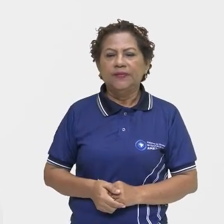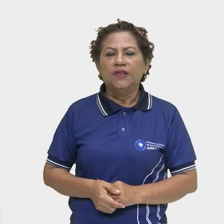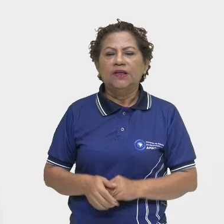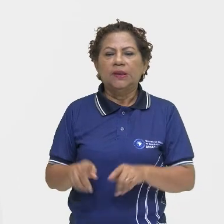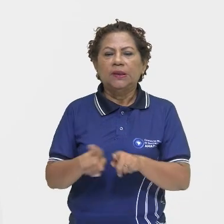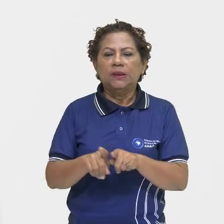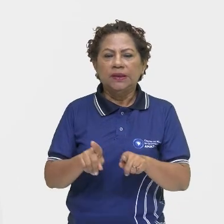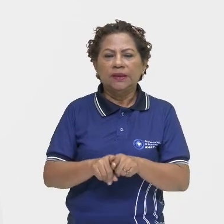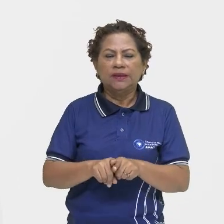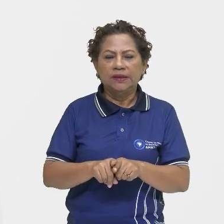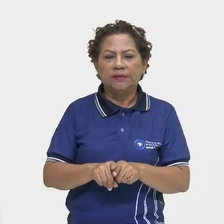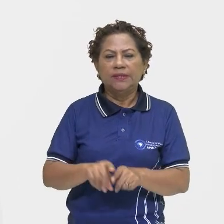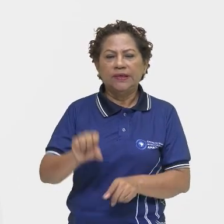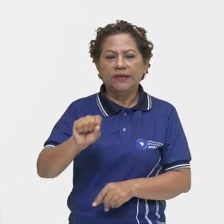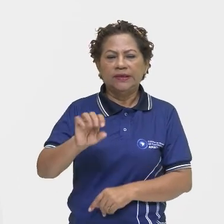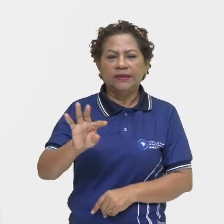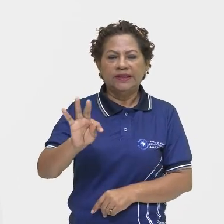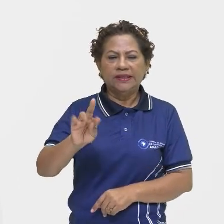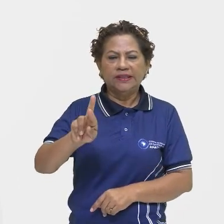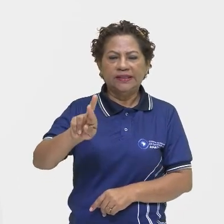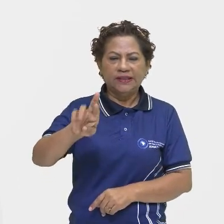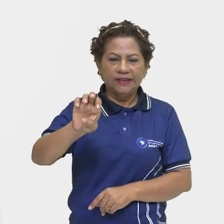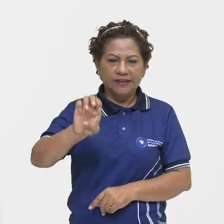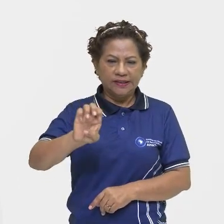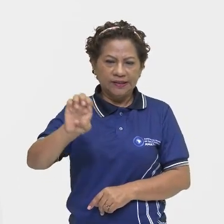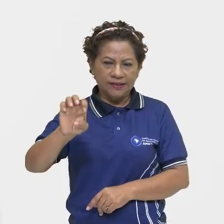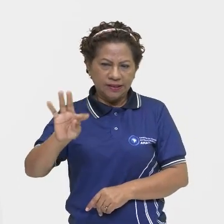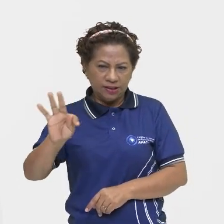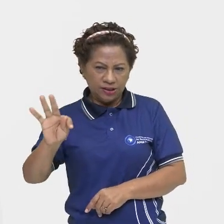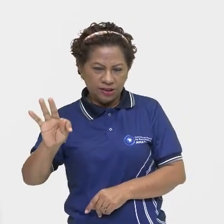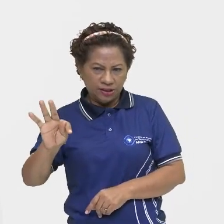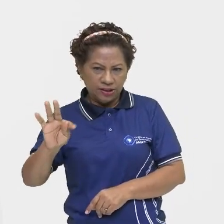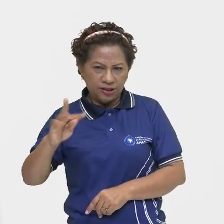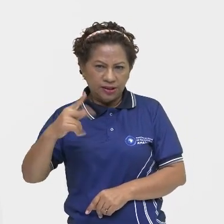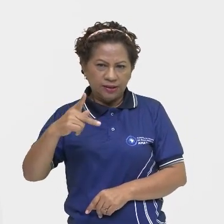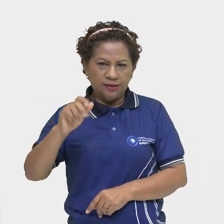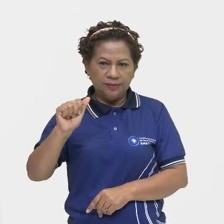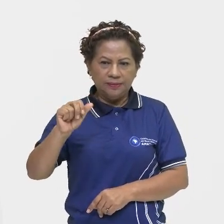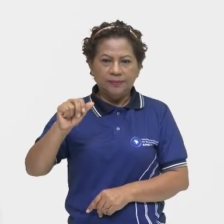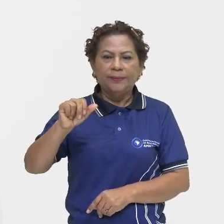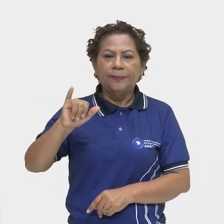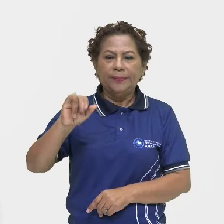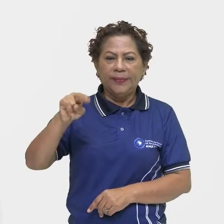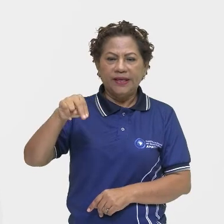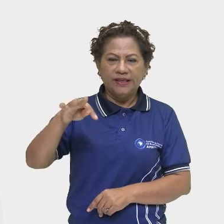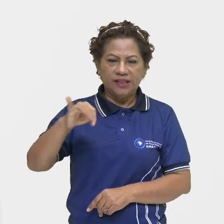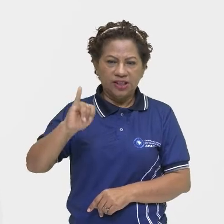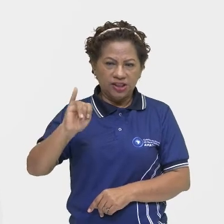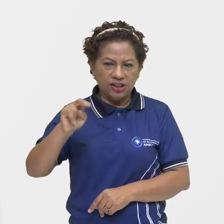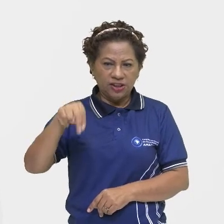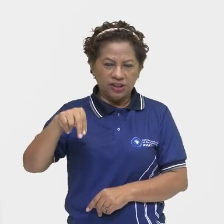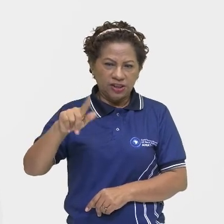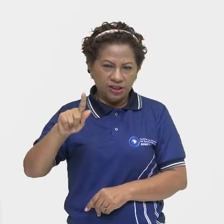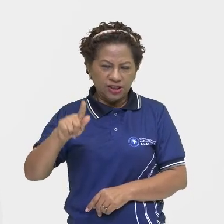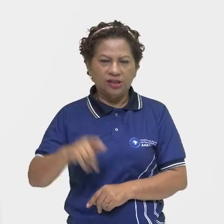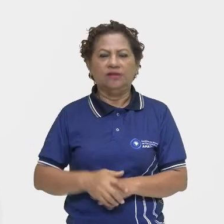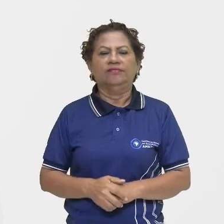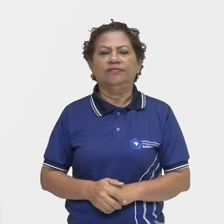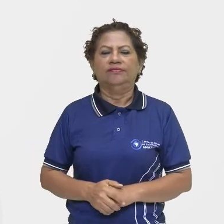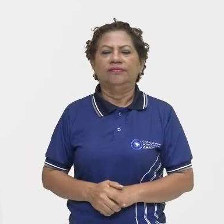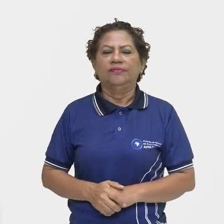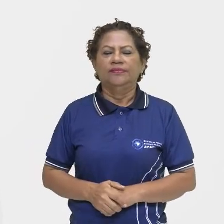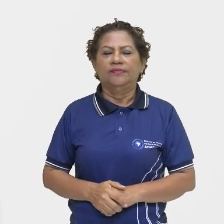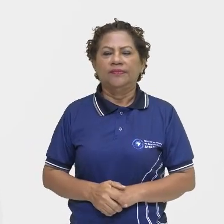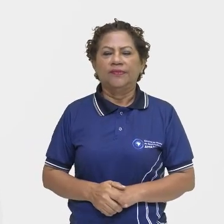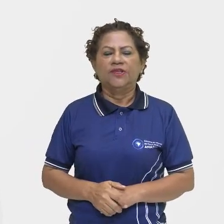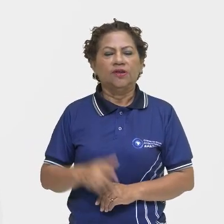Painting, 3D Pavement Art, 3D Chalk Art ou 3D Sidewalk Art.